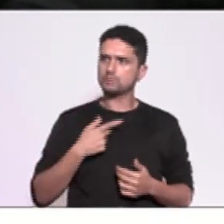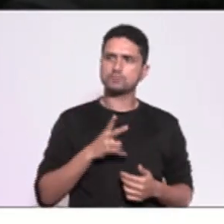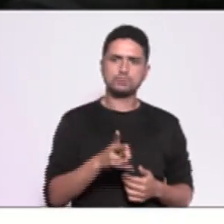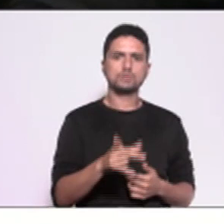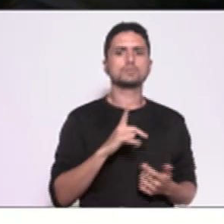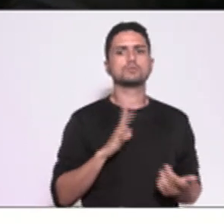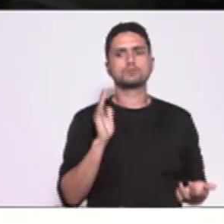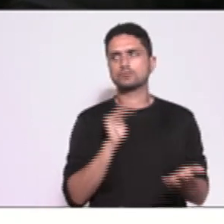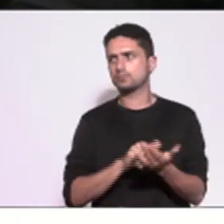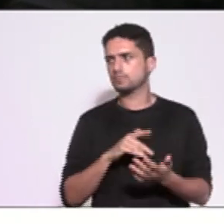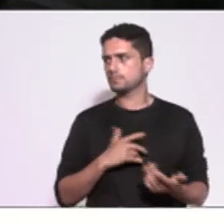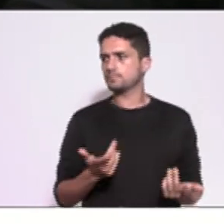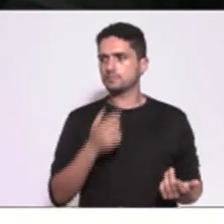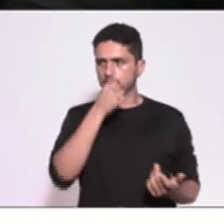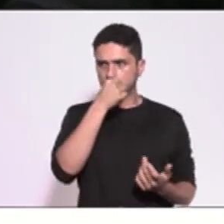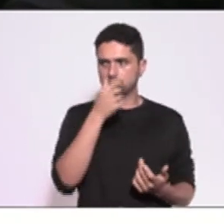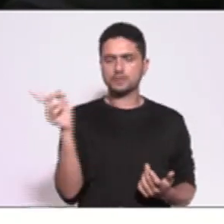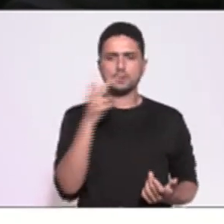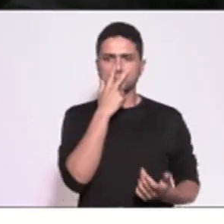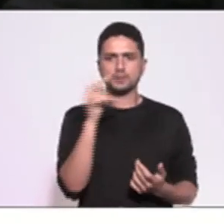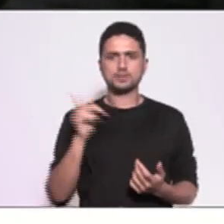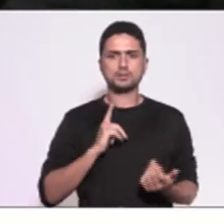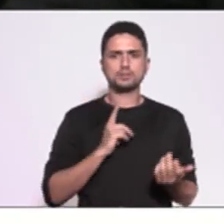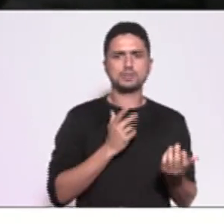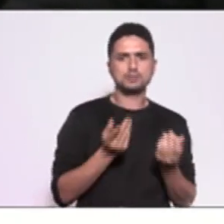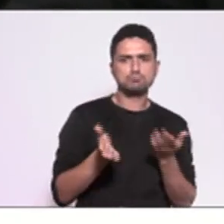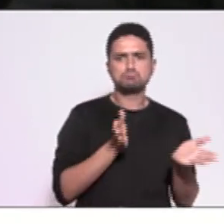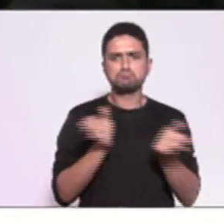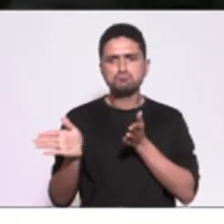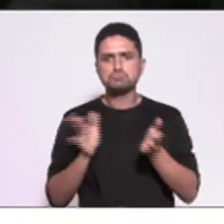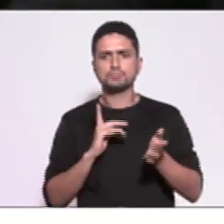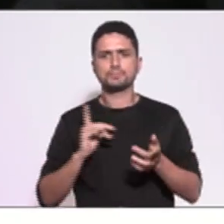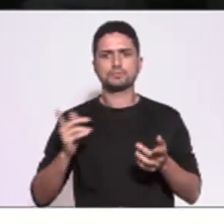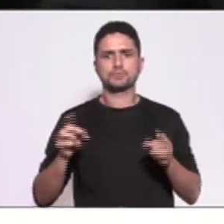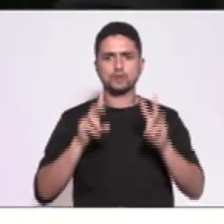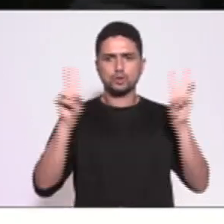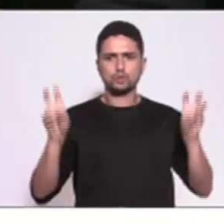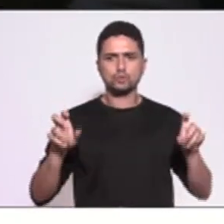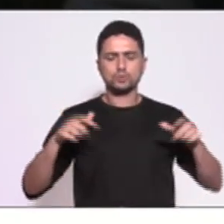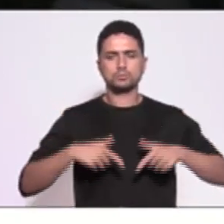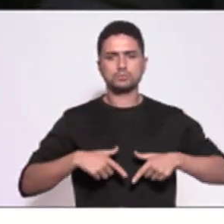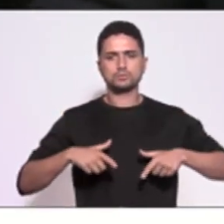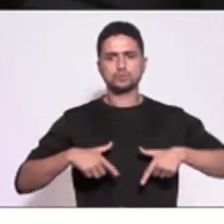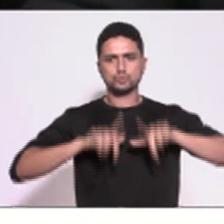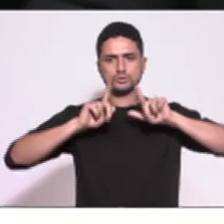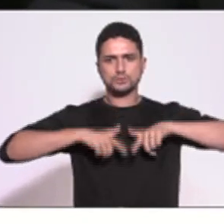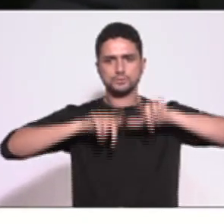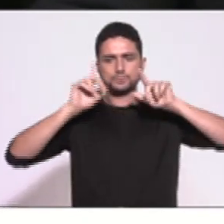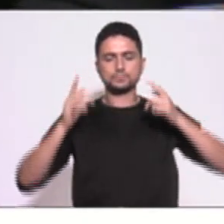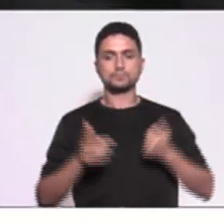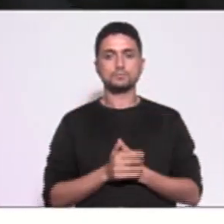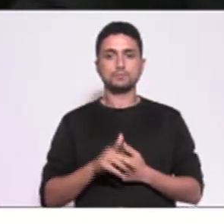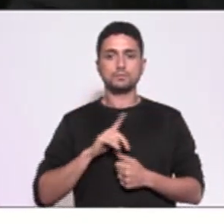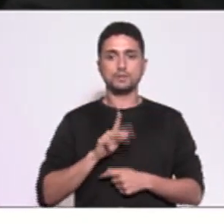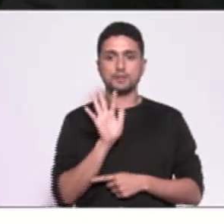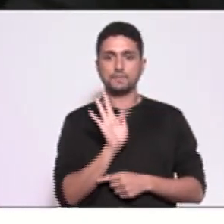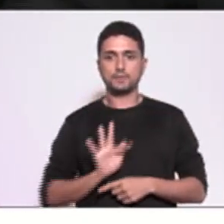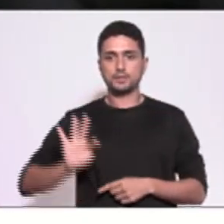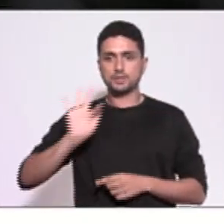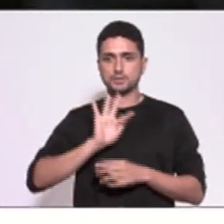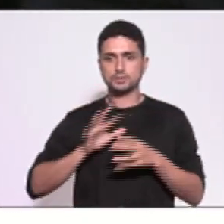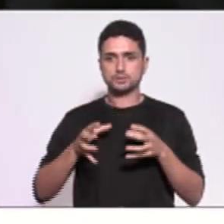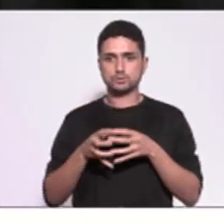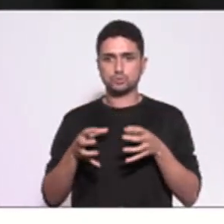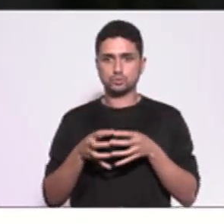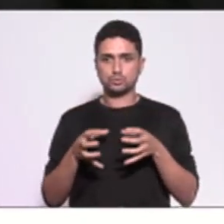deu muito dinamismo ao judaísmo. A federação nós temos a federação antes do Ronaldo e depois do Ronaldo. A federação